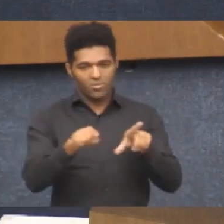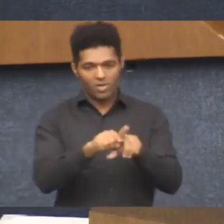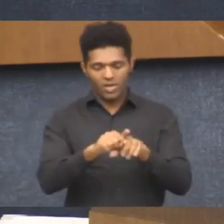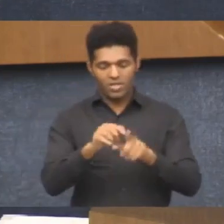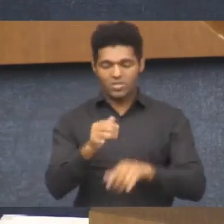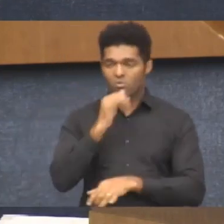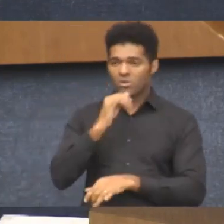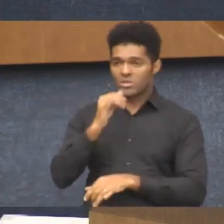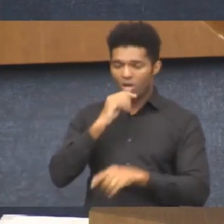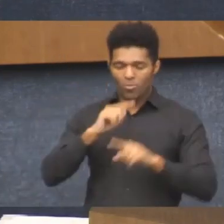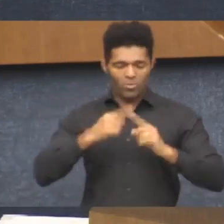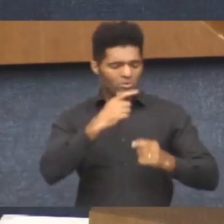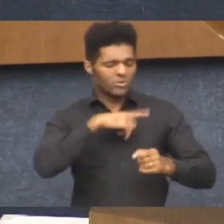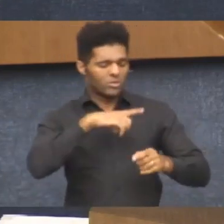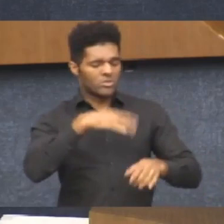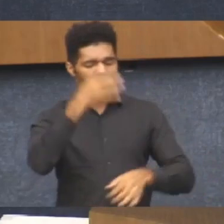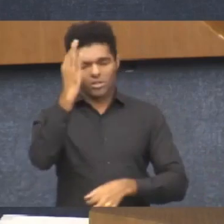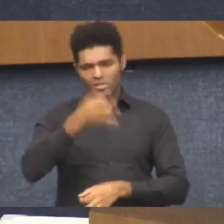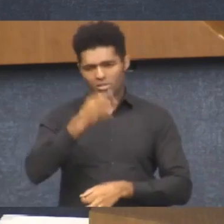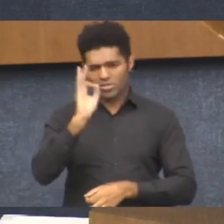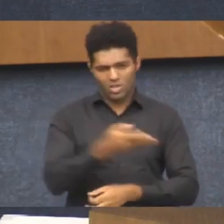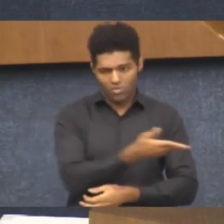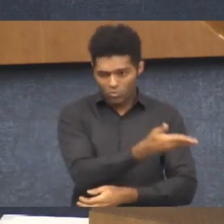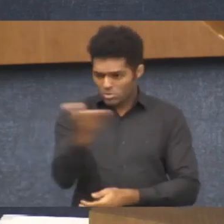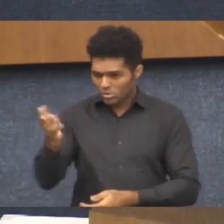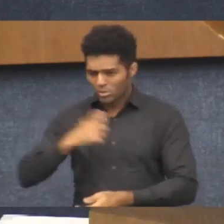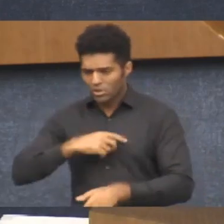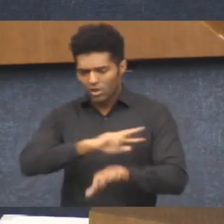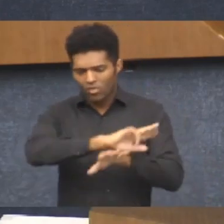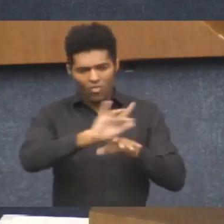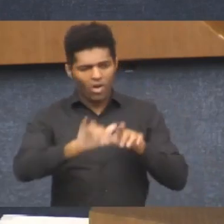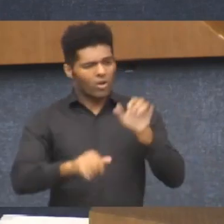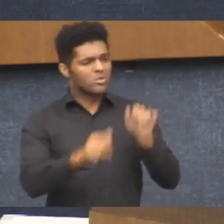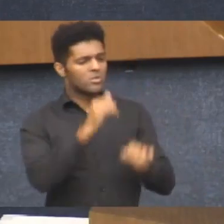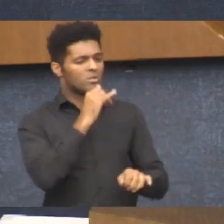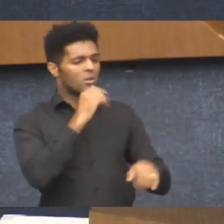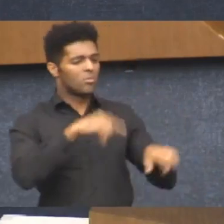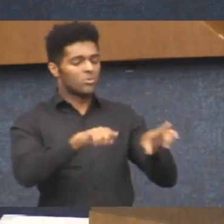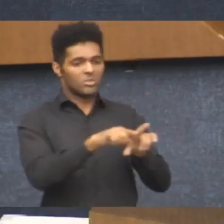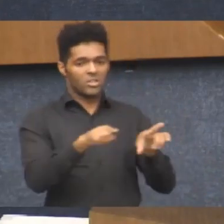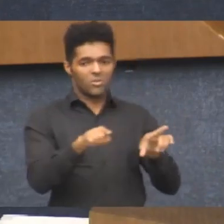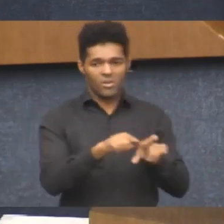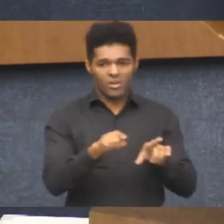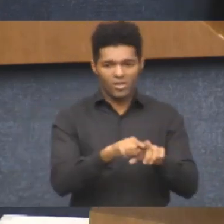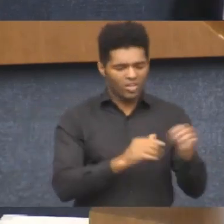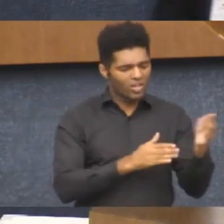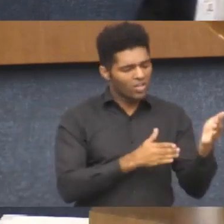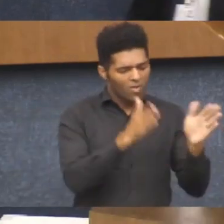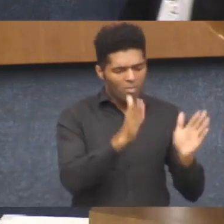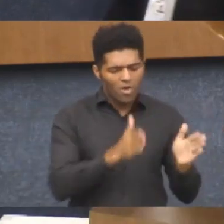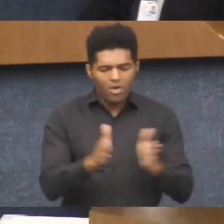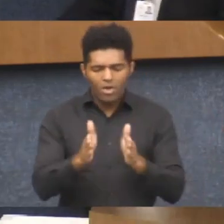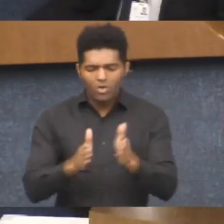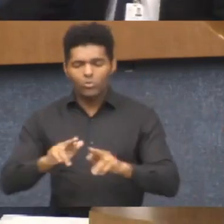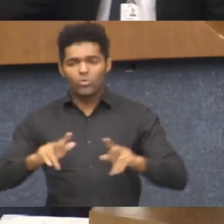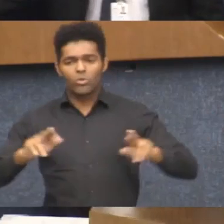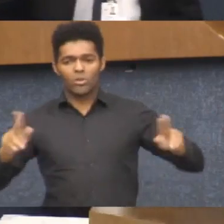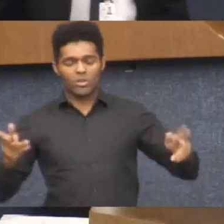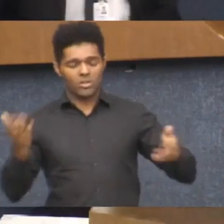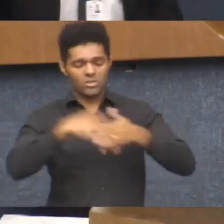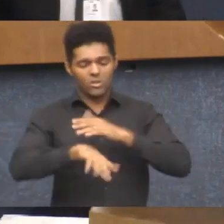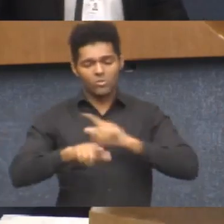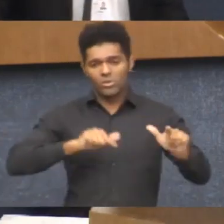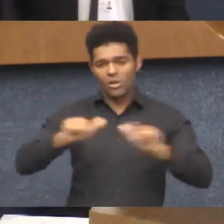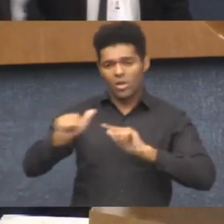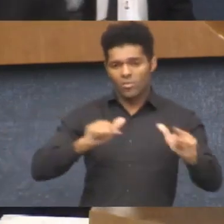exemplos que vocês, né, em diversos momentos, num dia de trabalho, emocionam e sensibilizam, né, de